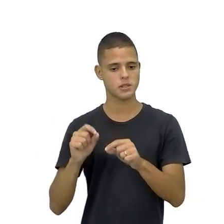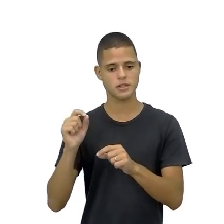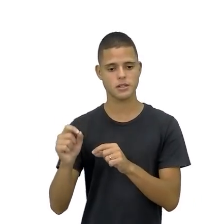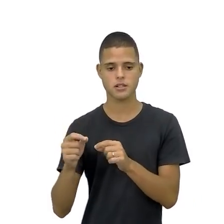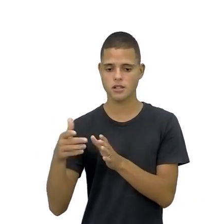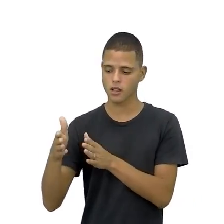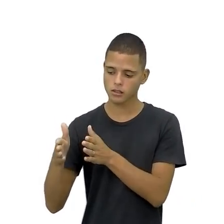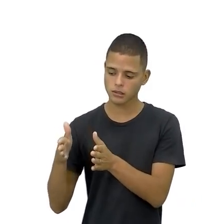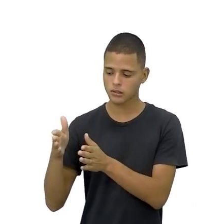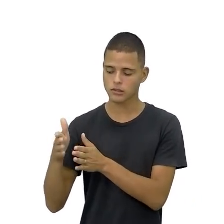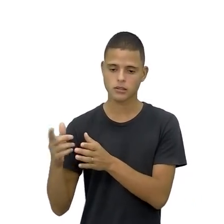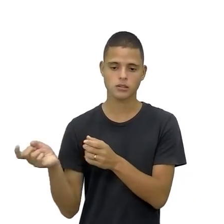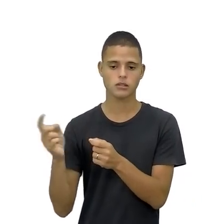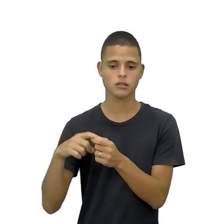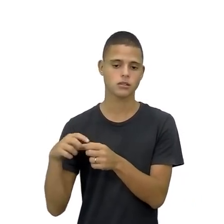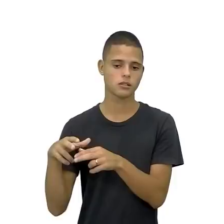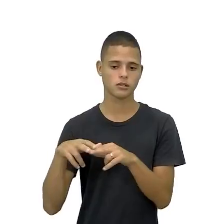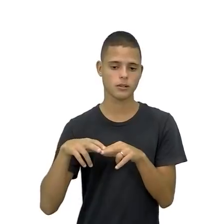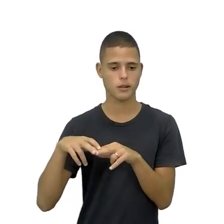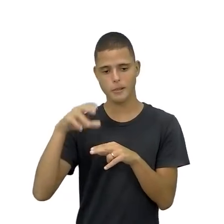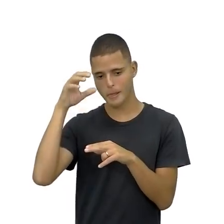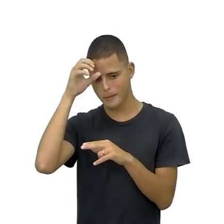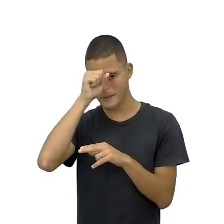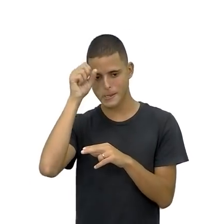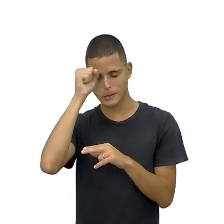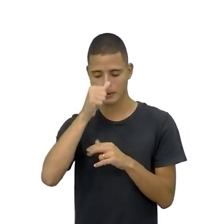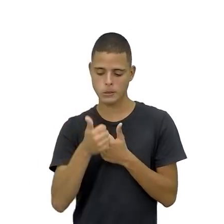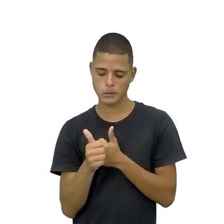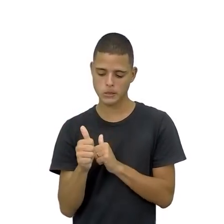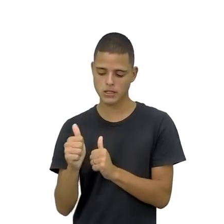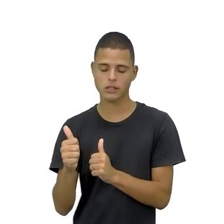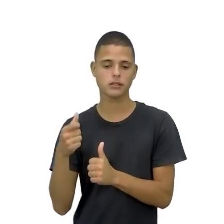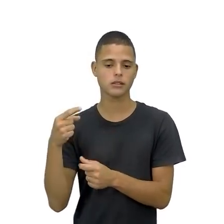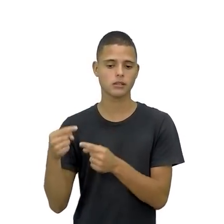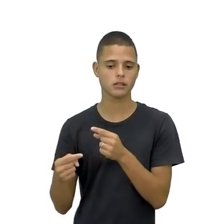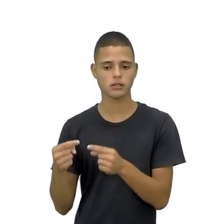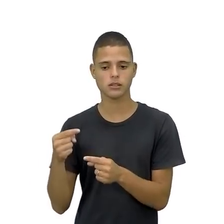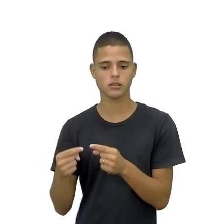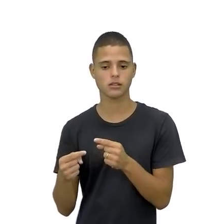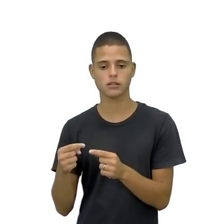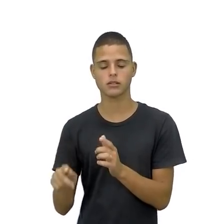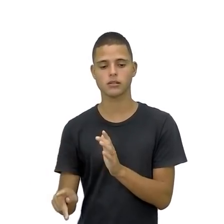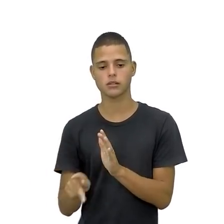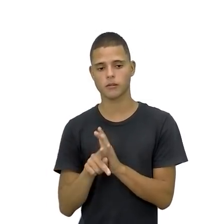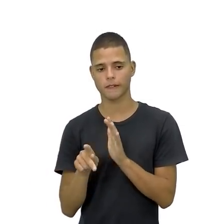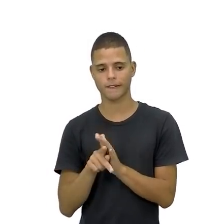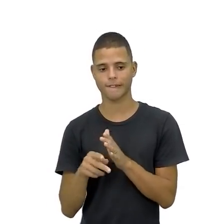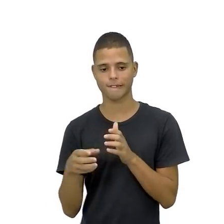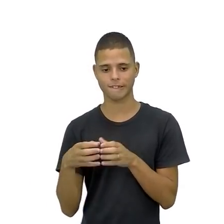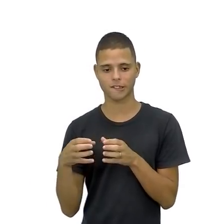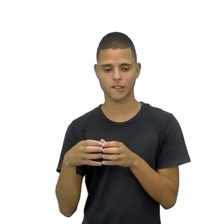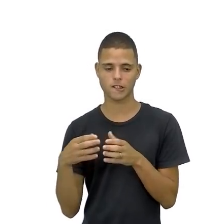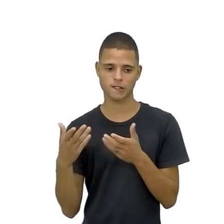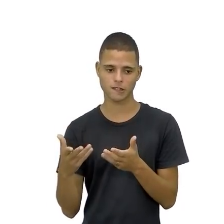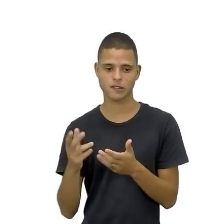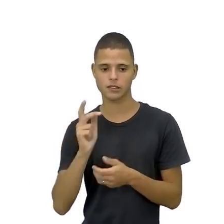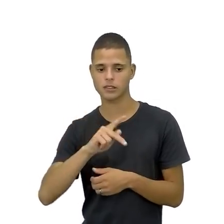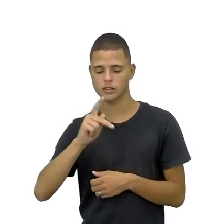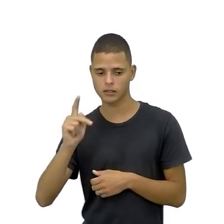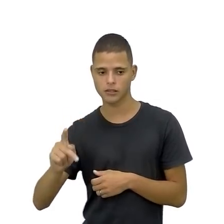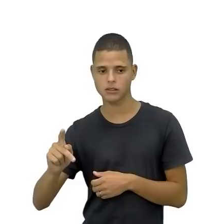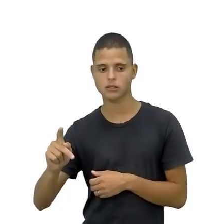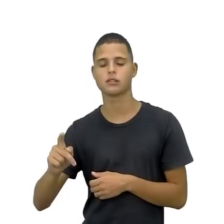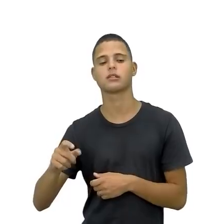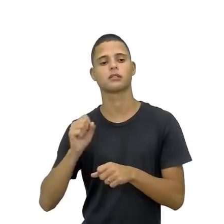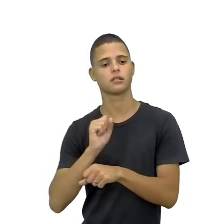período de retomada da aprendizagem. Acompanhar as discussões envolvidas dos grupos, então o professor, como mediador, ele vai